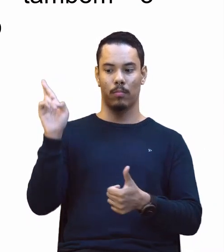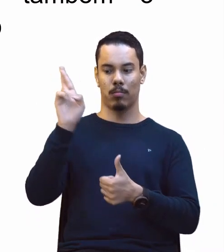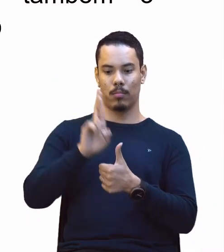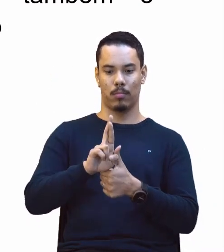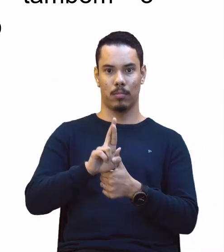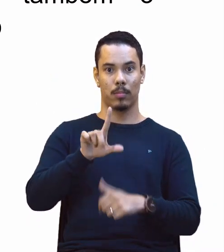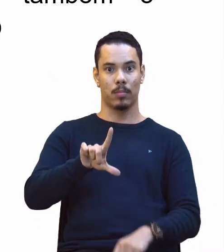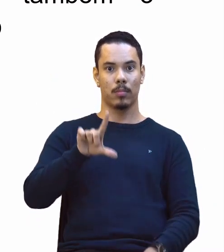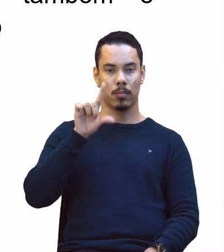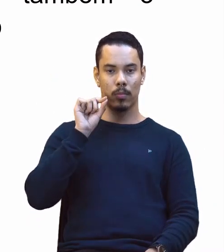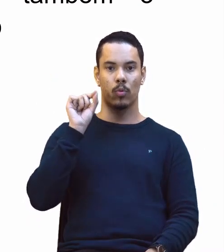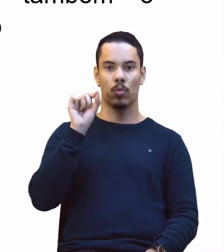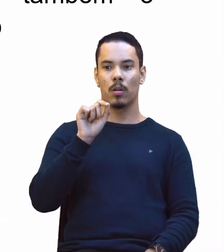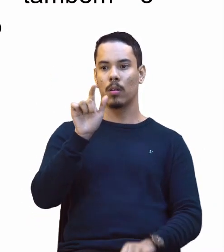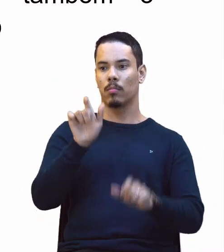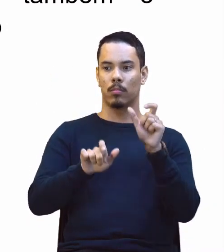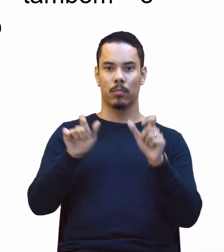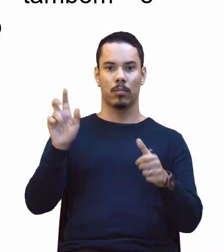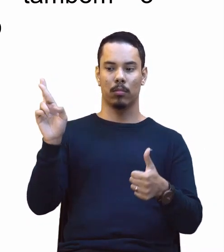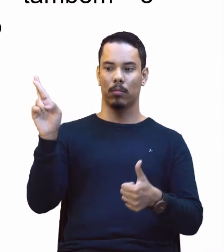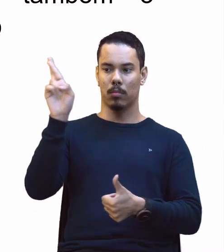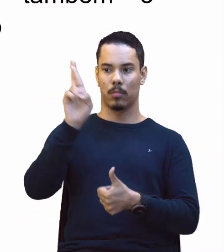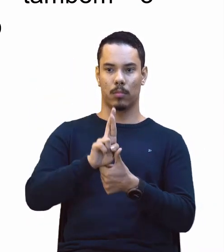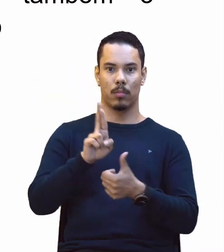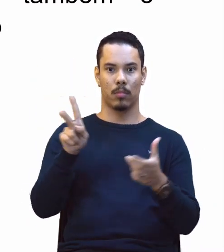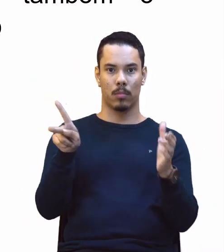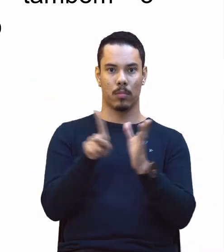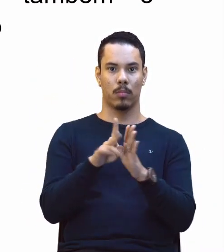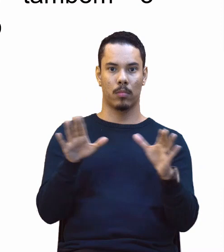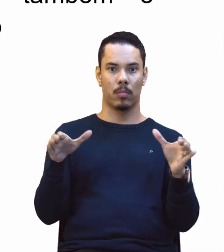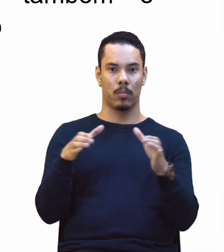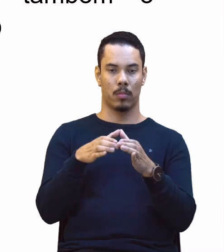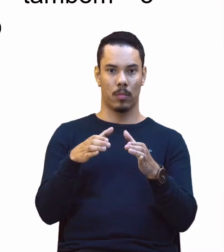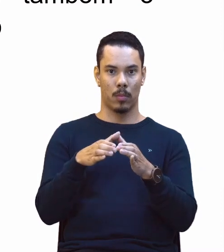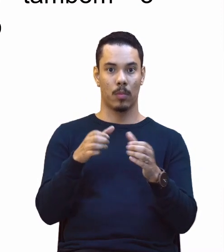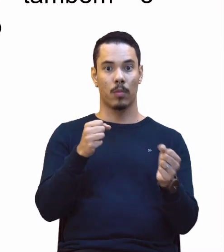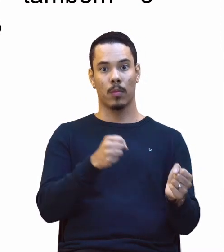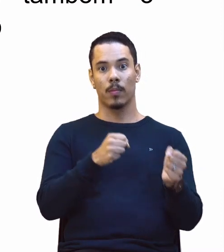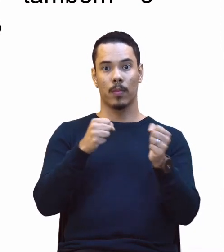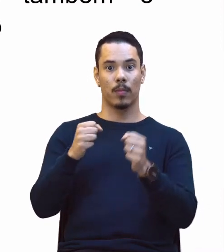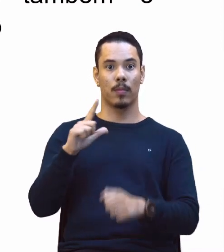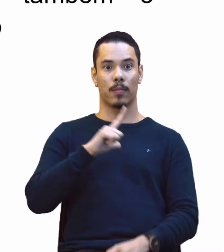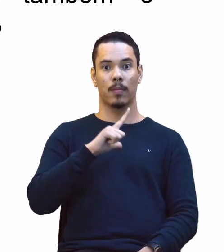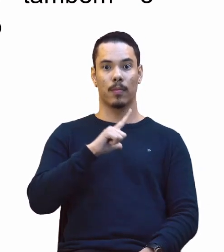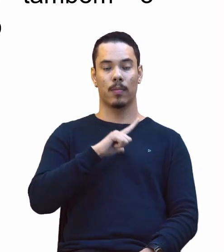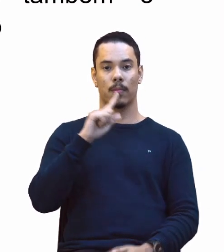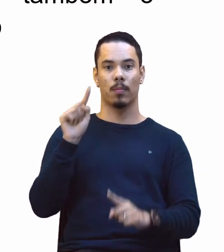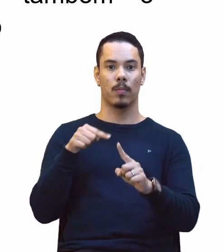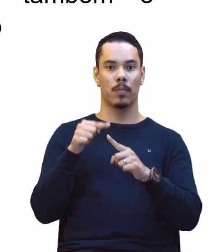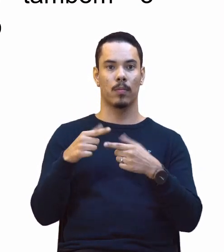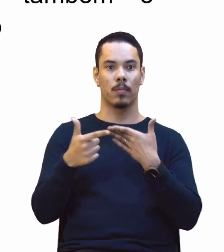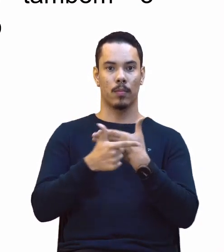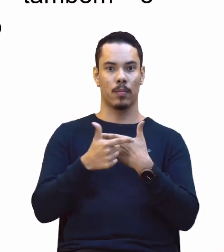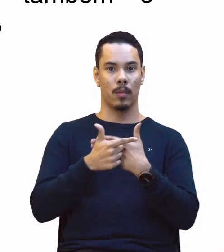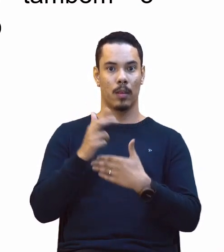Escolhemos representantes que estarão no poder e eles terão o dever de nos representar. Mas